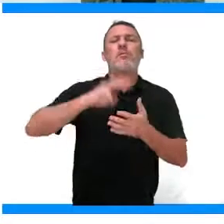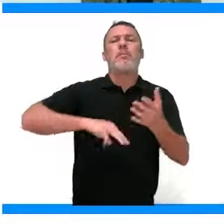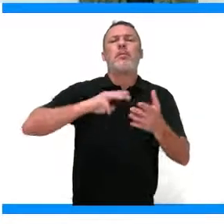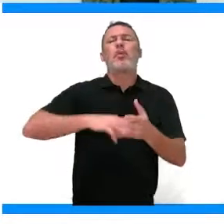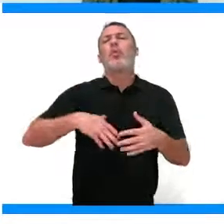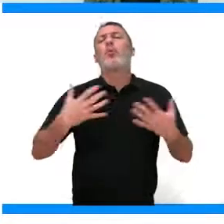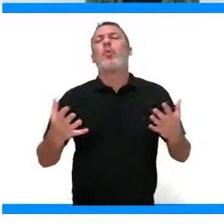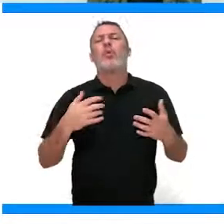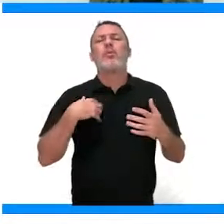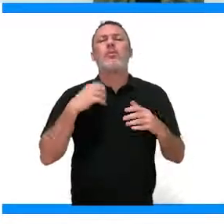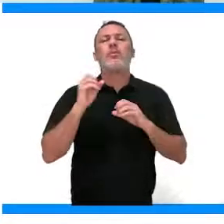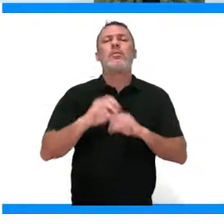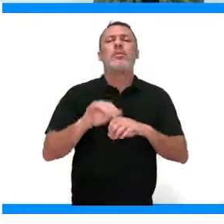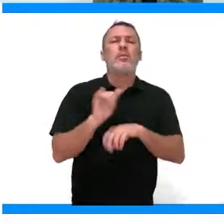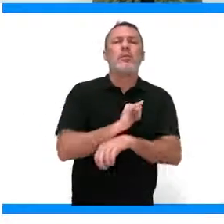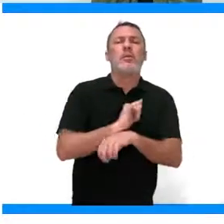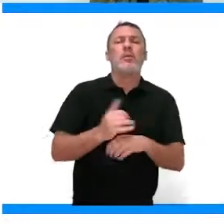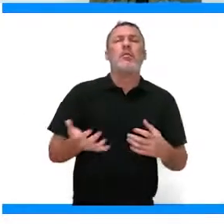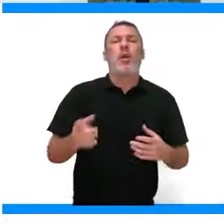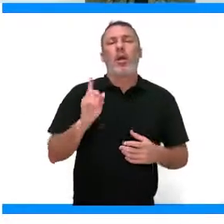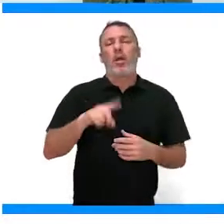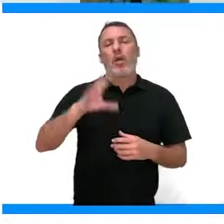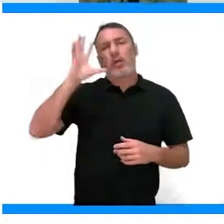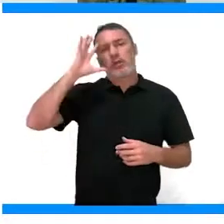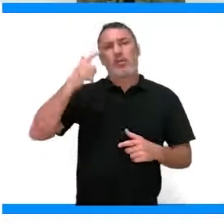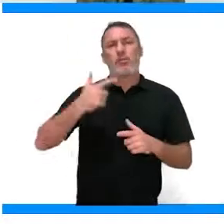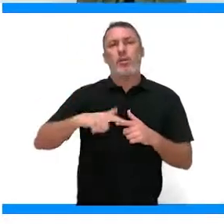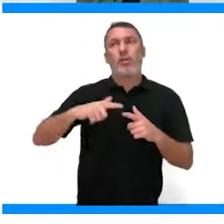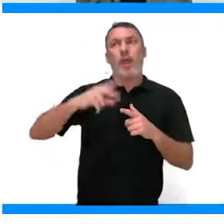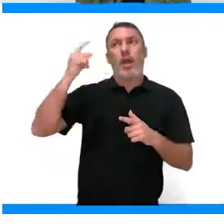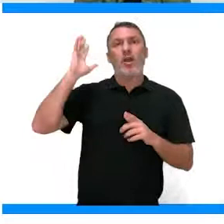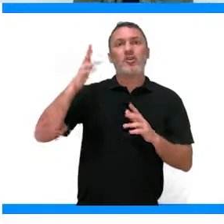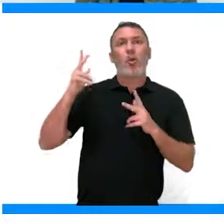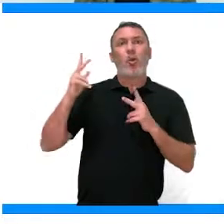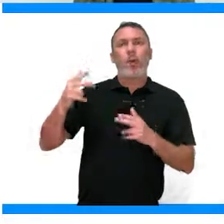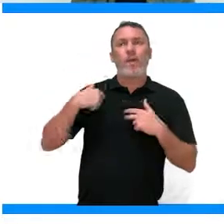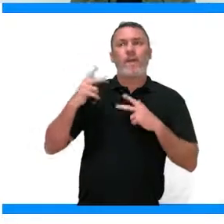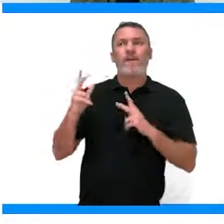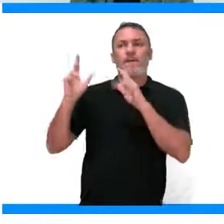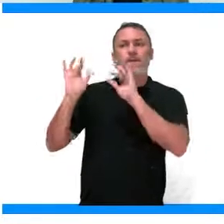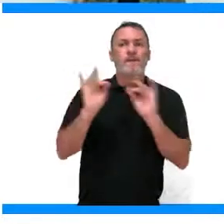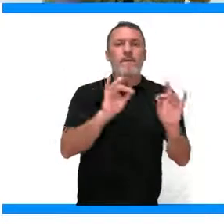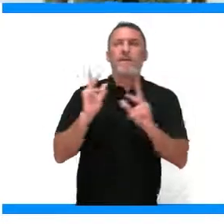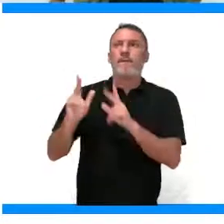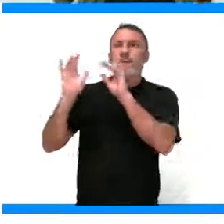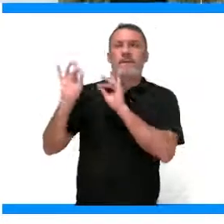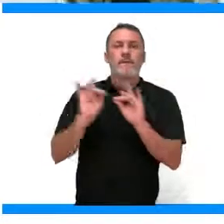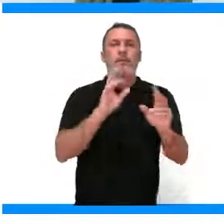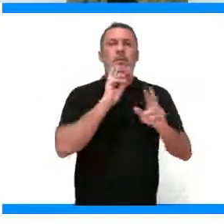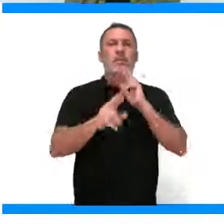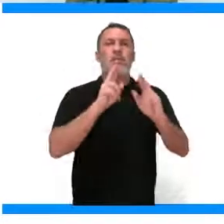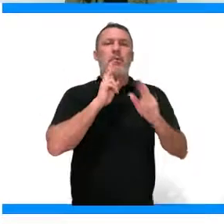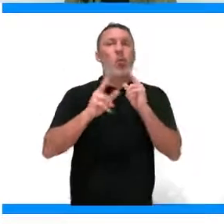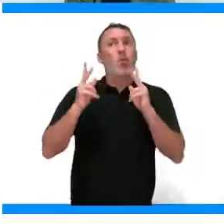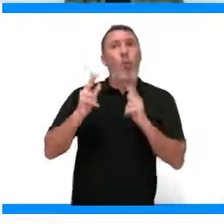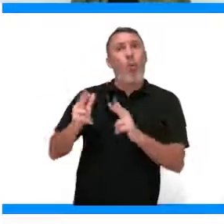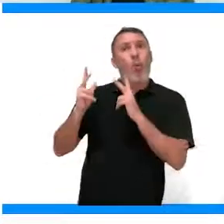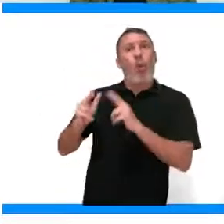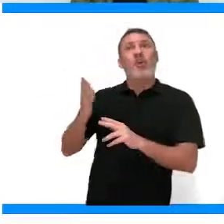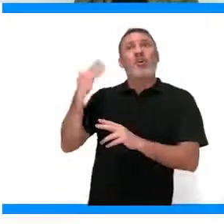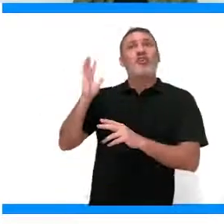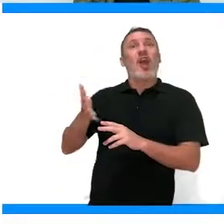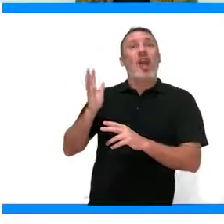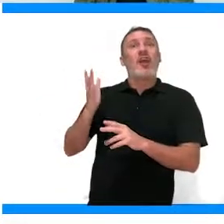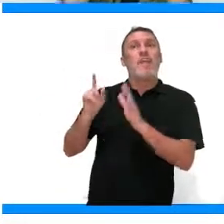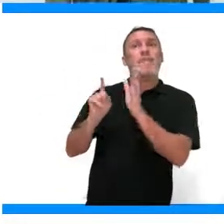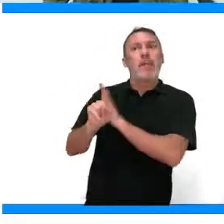Matemática com a nossa metodologia? Resoluções de questões do Enem por competência. Resolução de questões